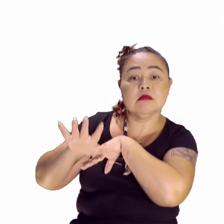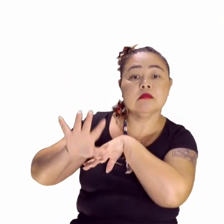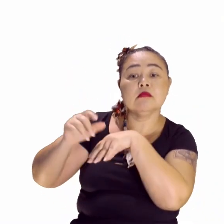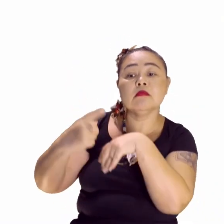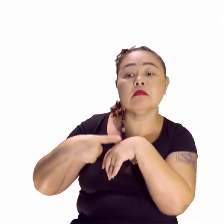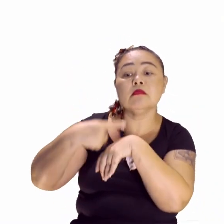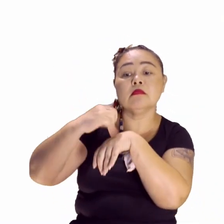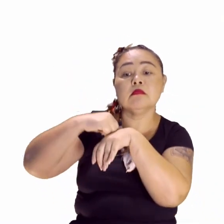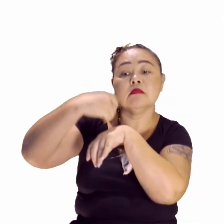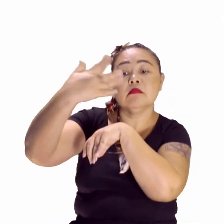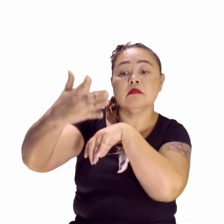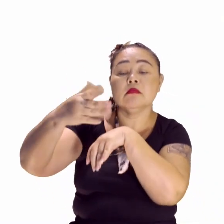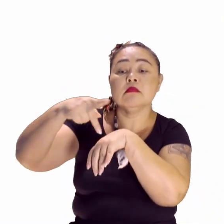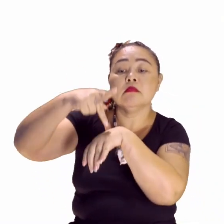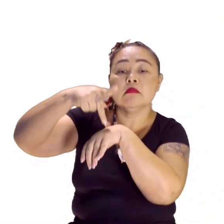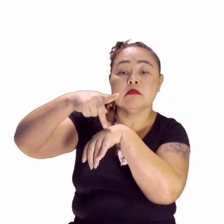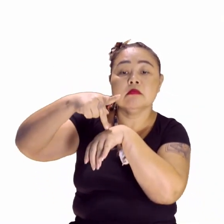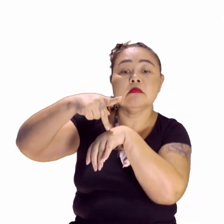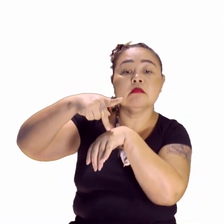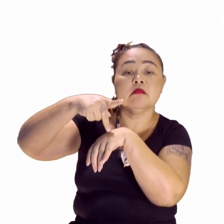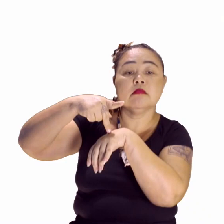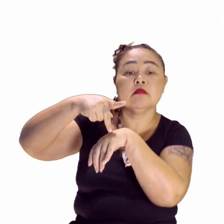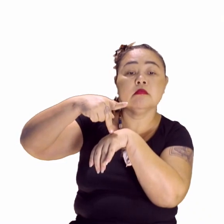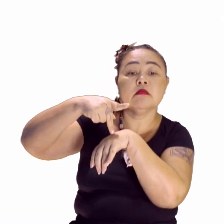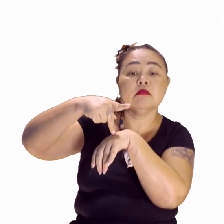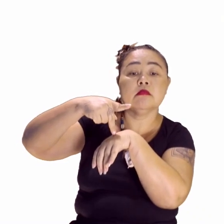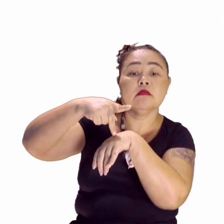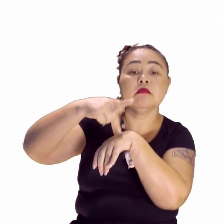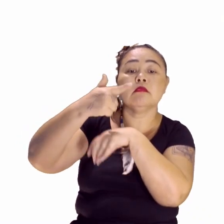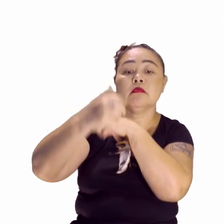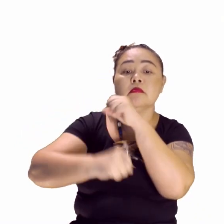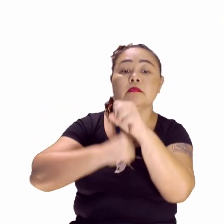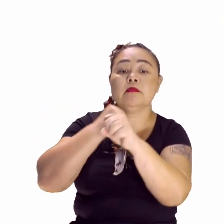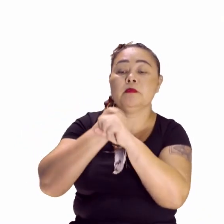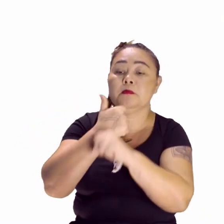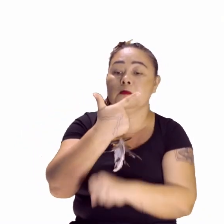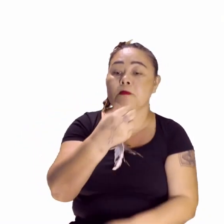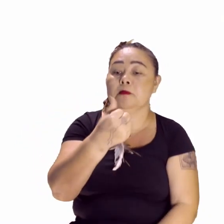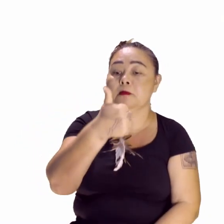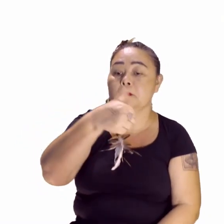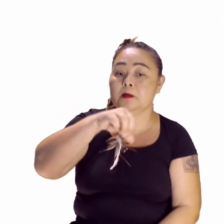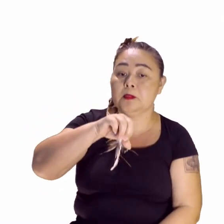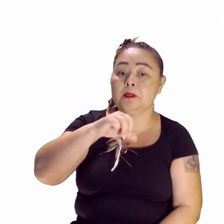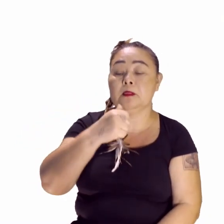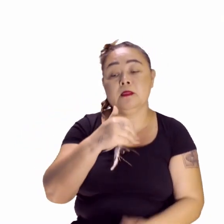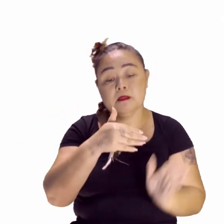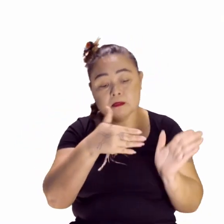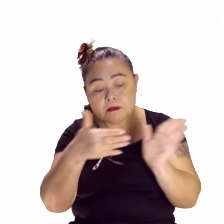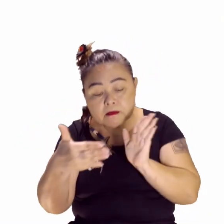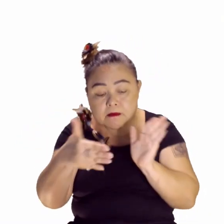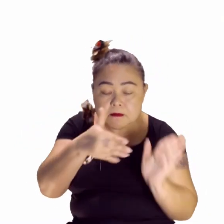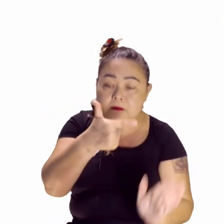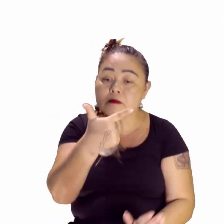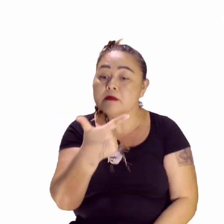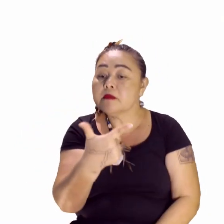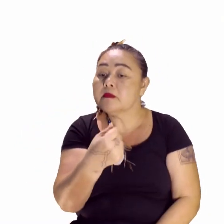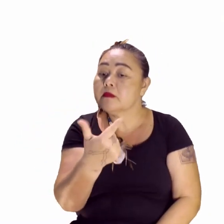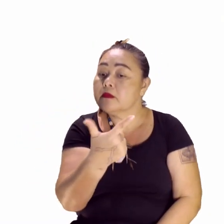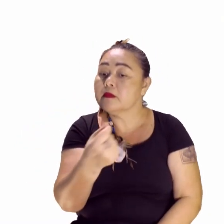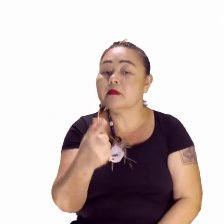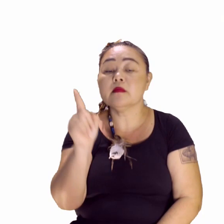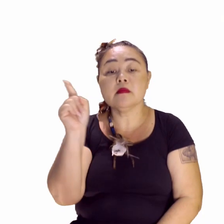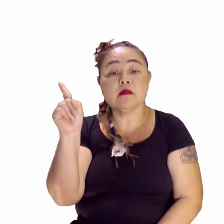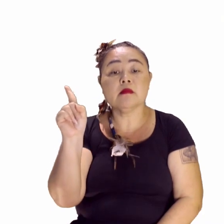exportações de Rondônia da soja de 2019 para 2020 e essa informação